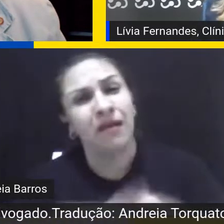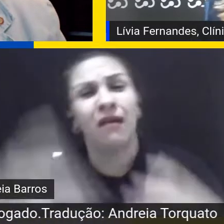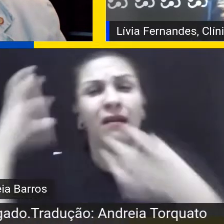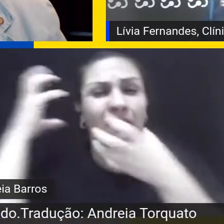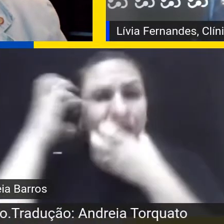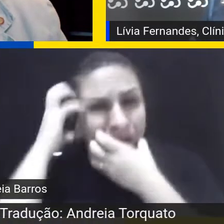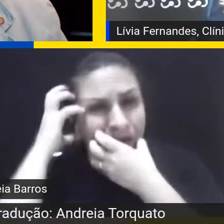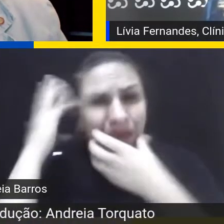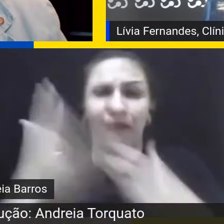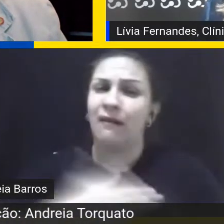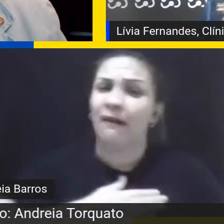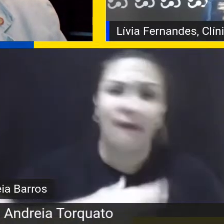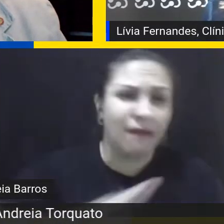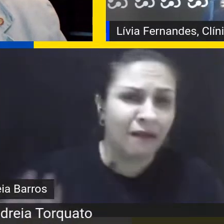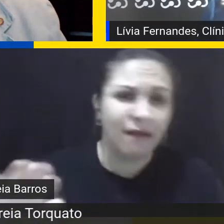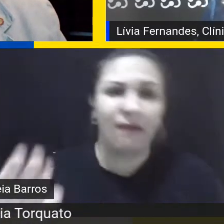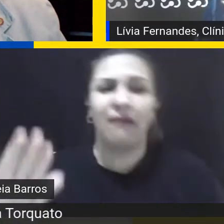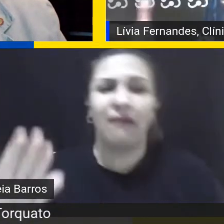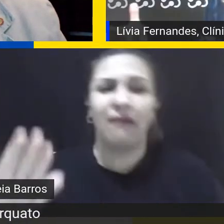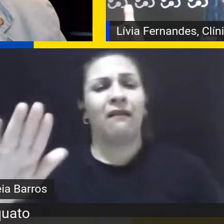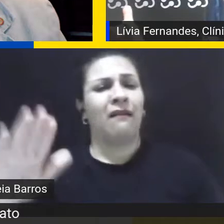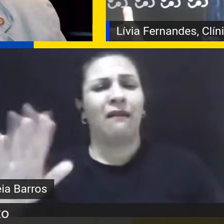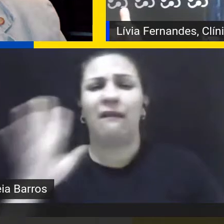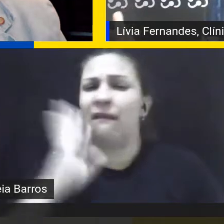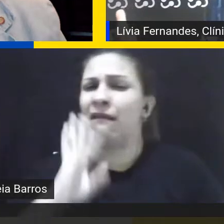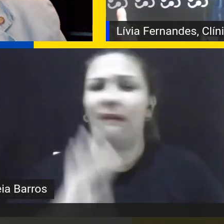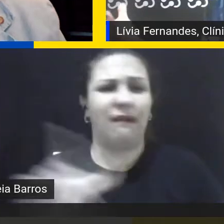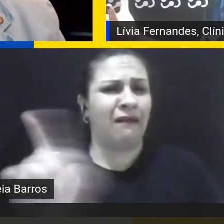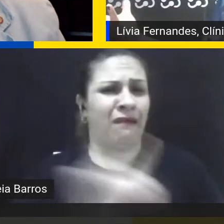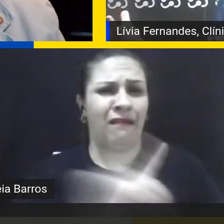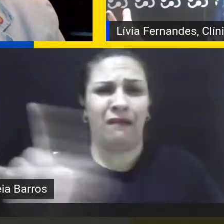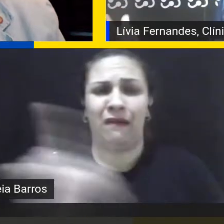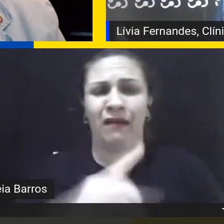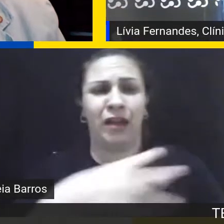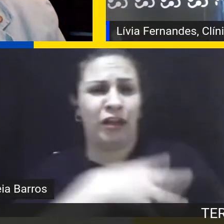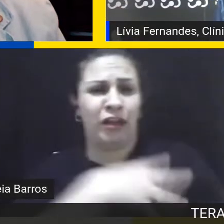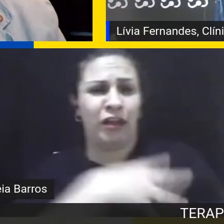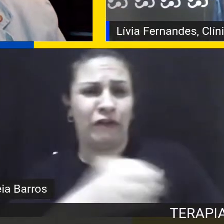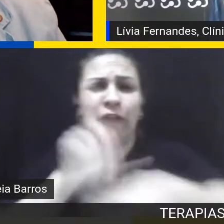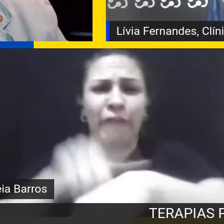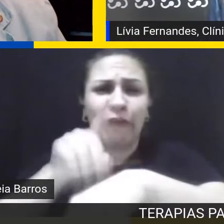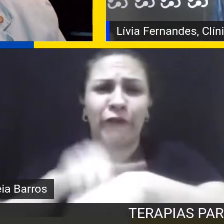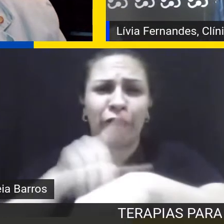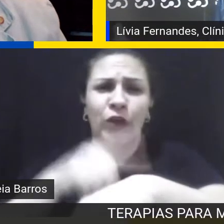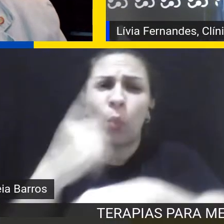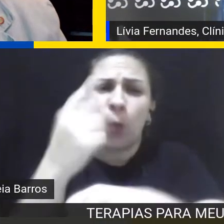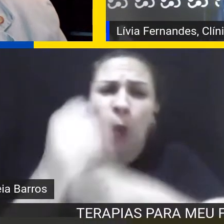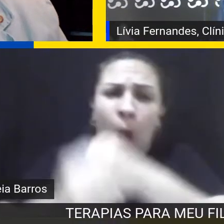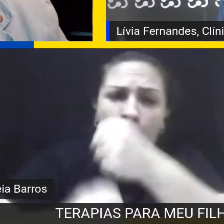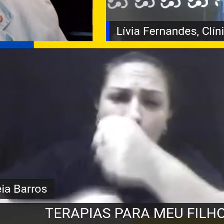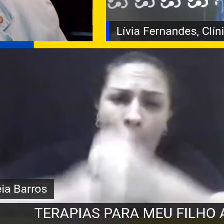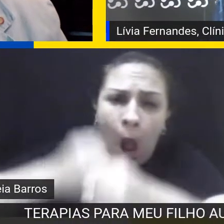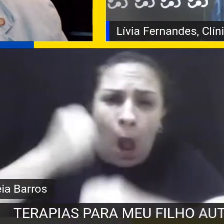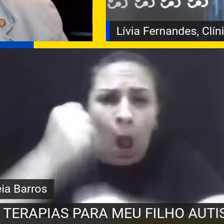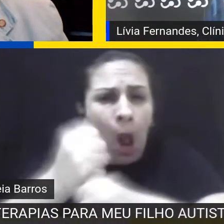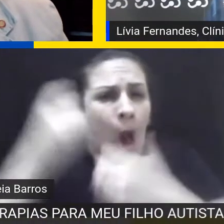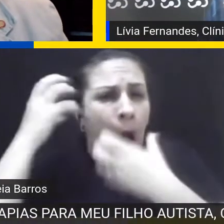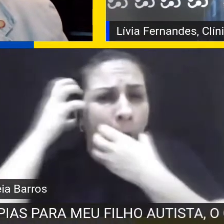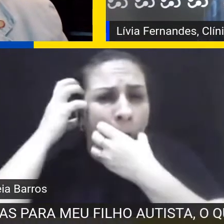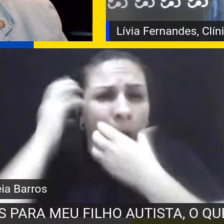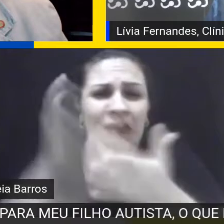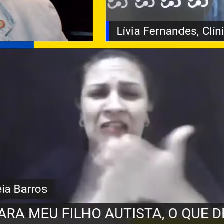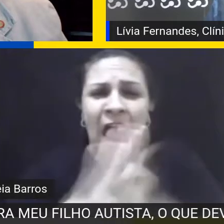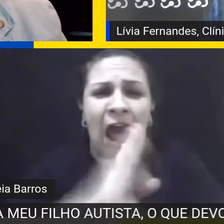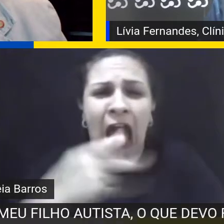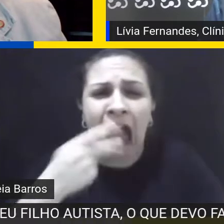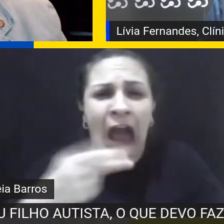do fono, não foi bacana. Meu filho está esse tempo todo, tem 1 ano de fonoaudiologia e ainda não fala. E